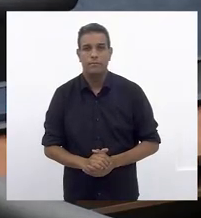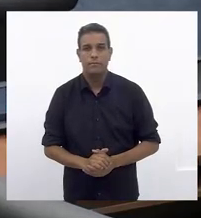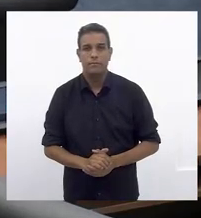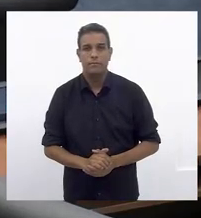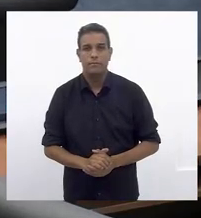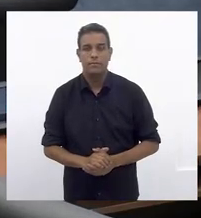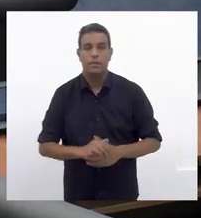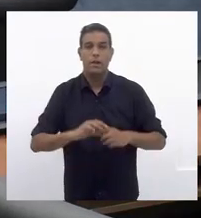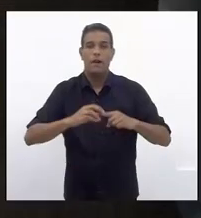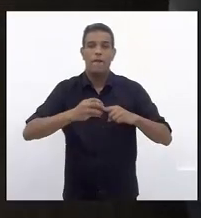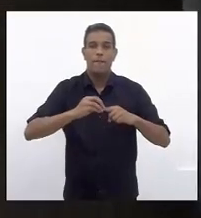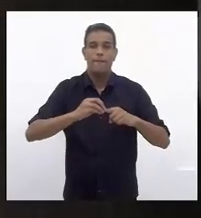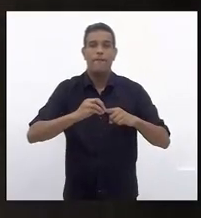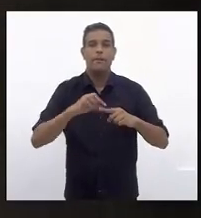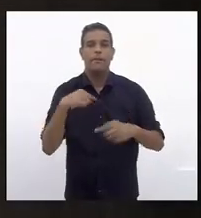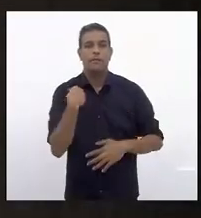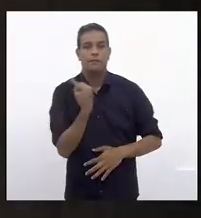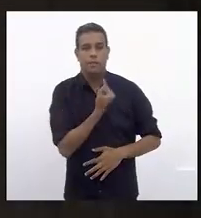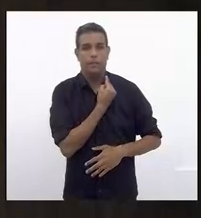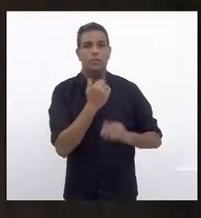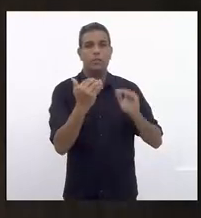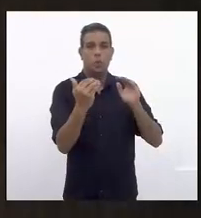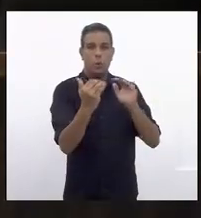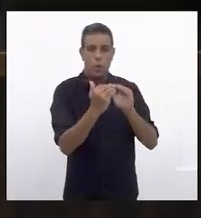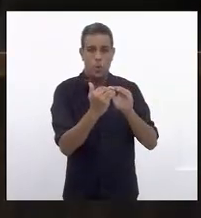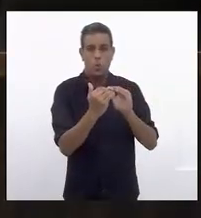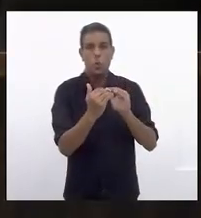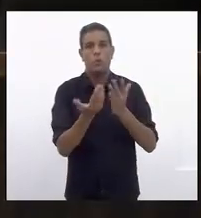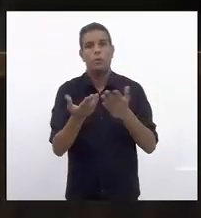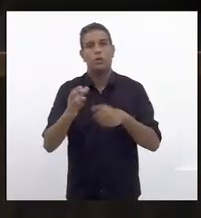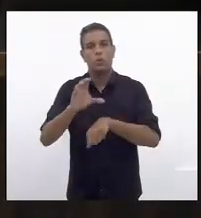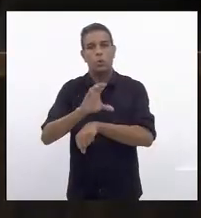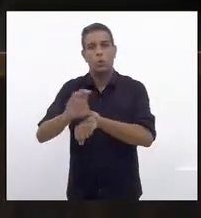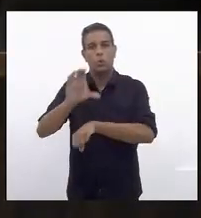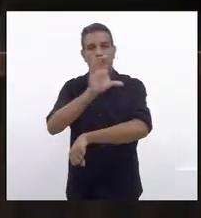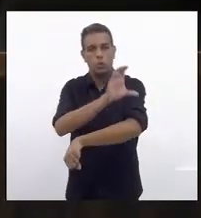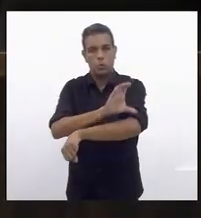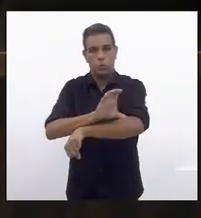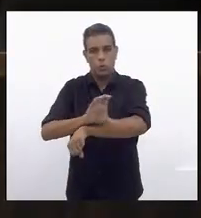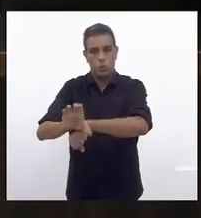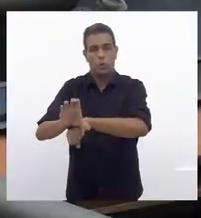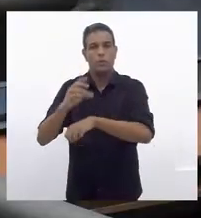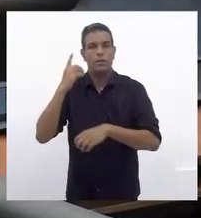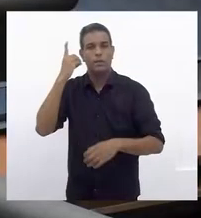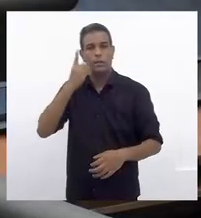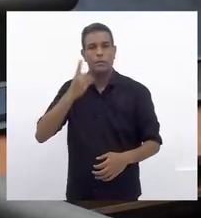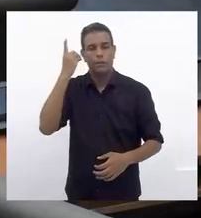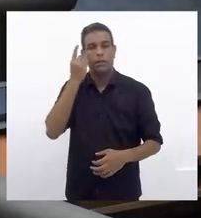Feijoada da tia Surica. Parecer pela juridicidade. Pela comissão de cultura, deputado Eliomar Coelho.